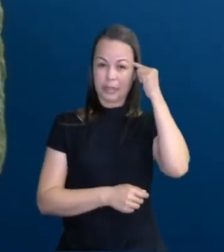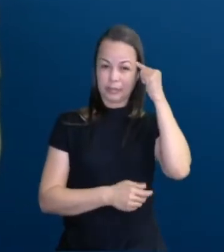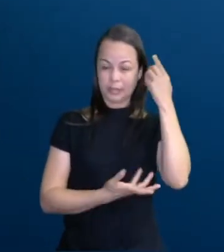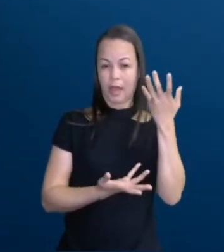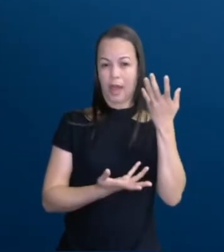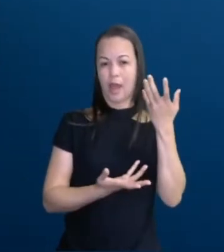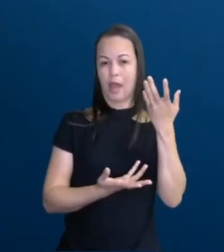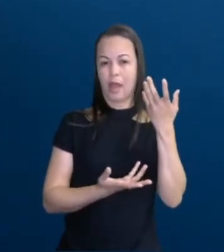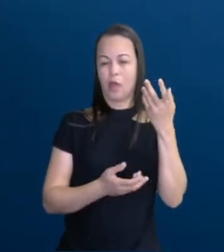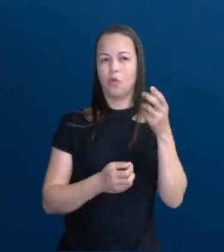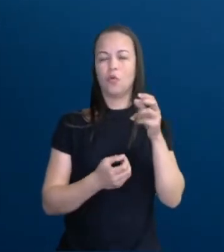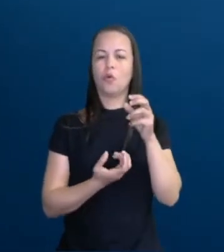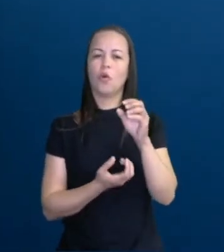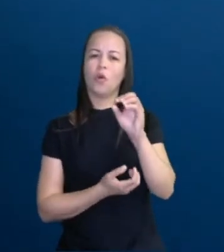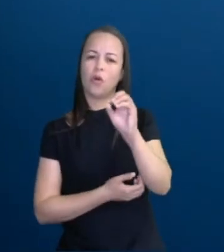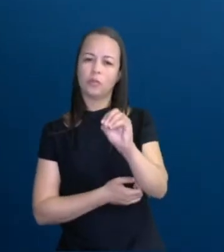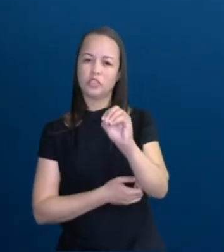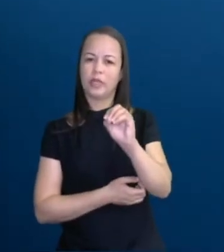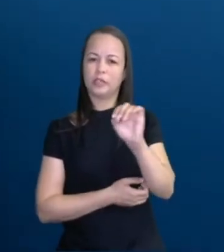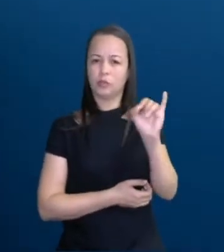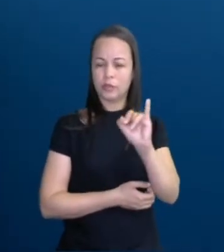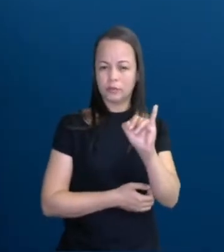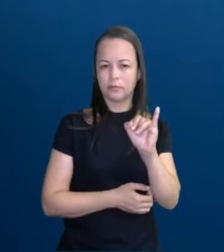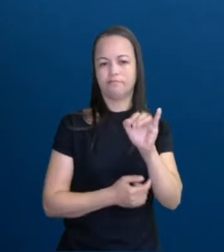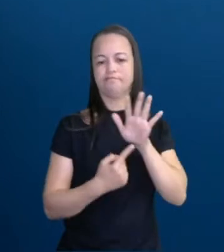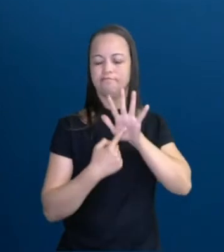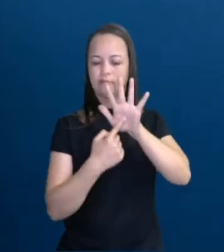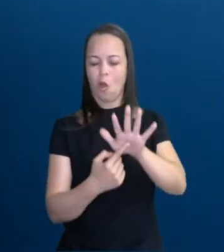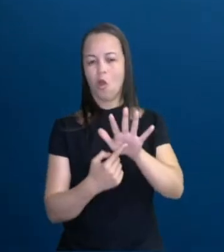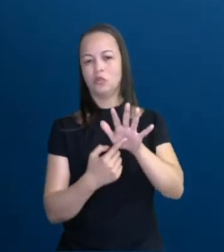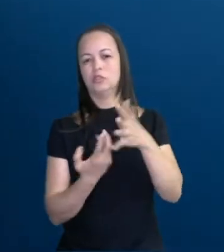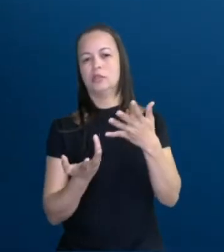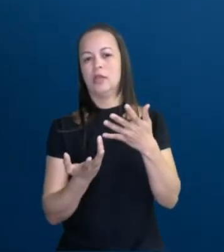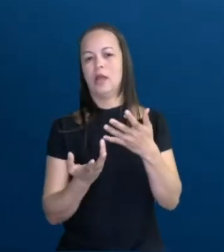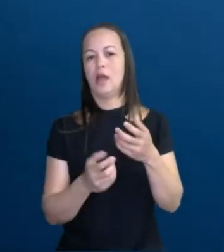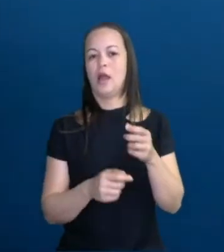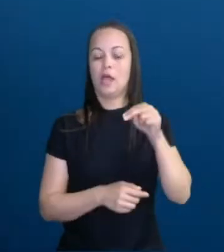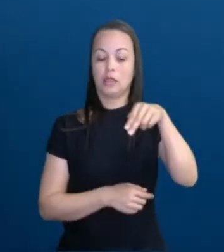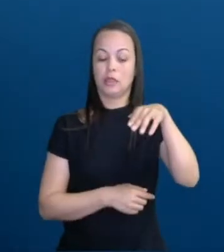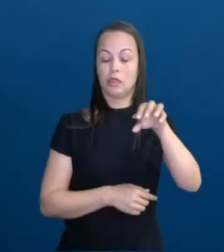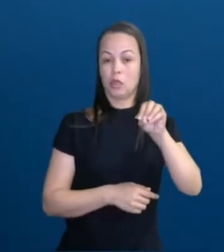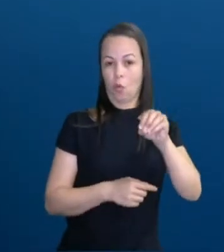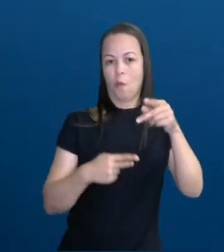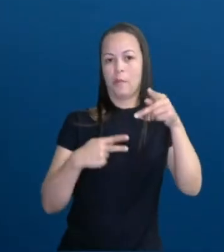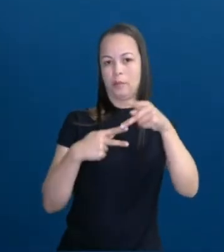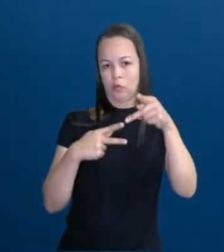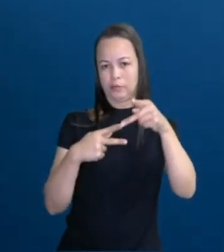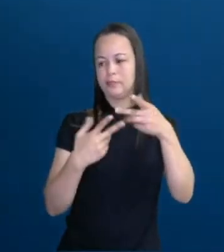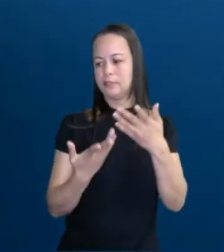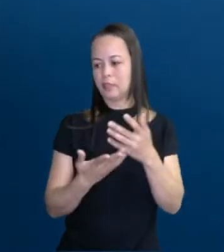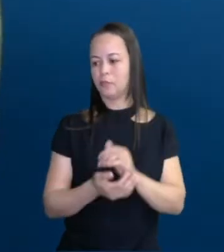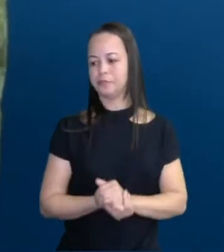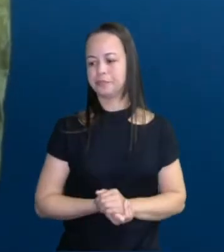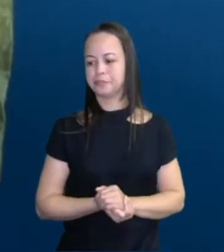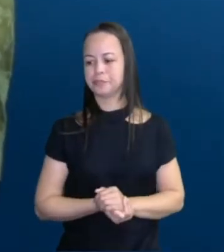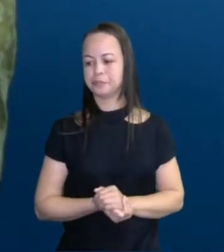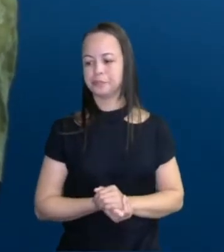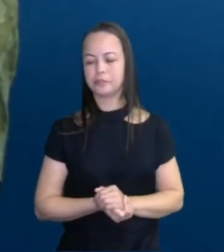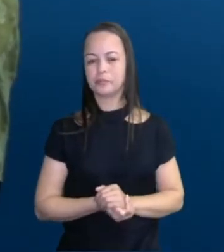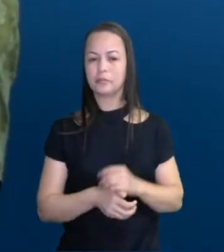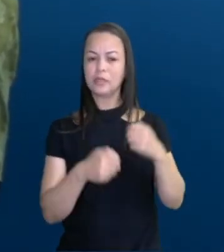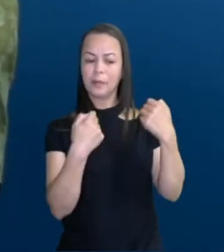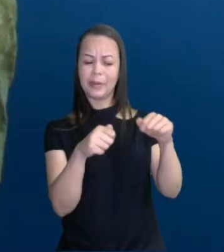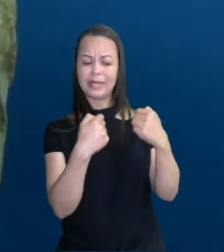o objeto indireto amor aparece a preposição no. Precisamos. Precisamos de quê? Quem